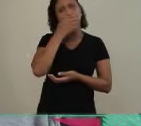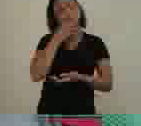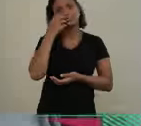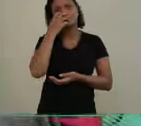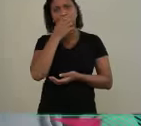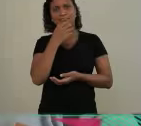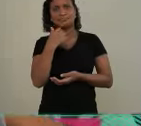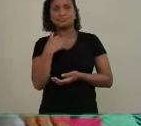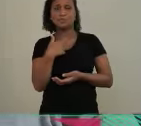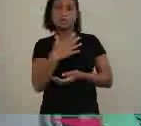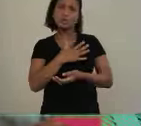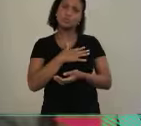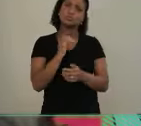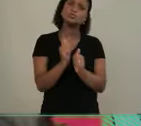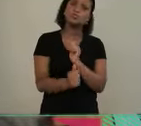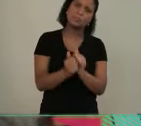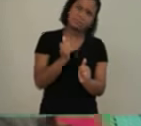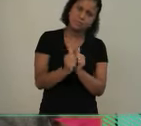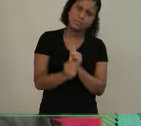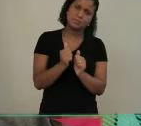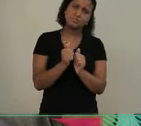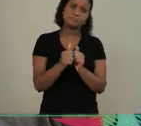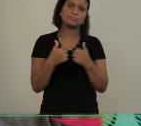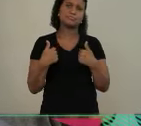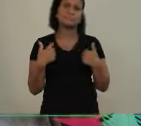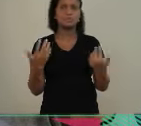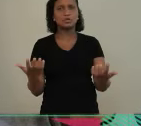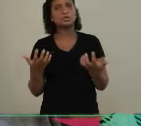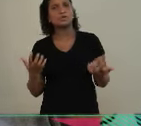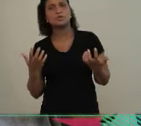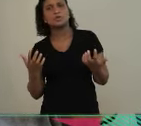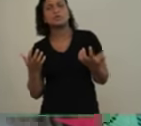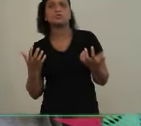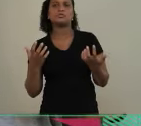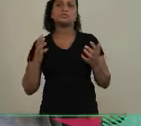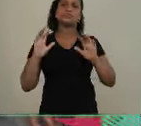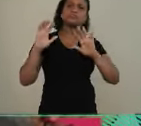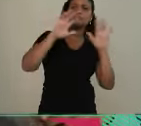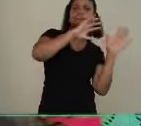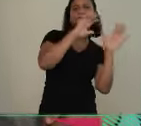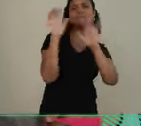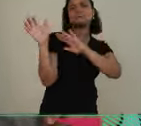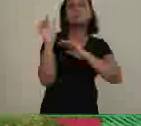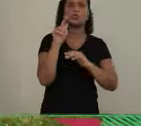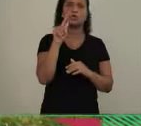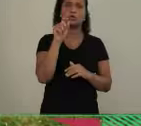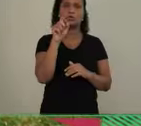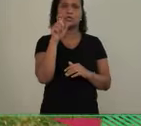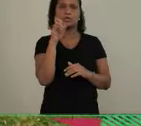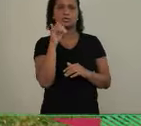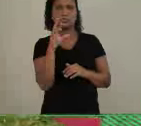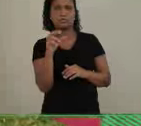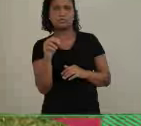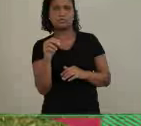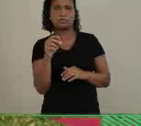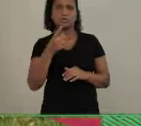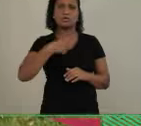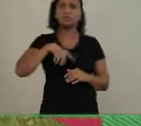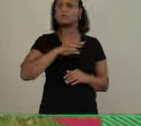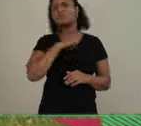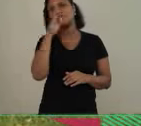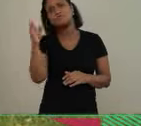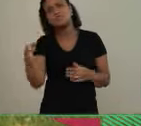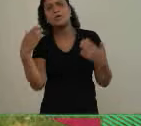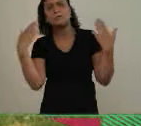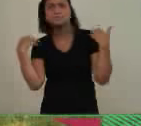música, eu gosto de fazer jogar bola, correr, aí